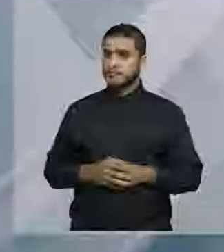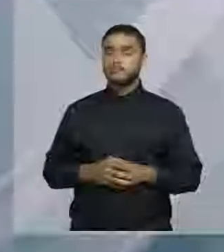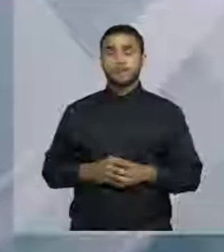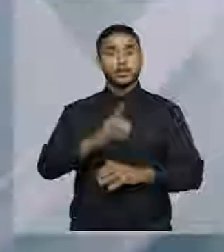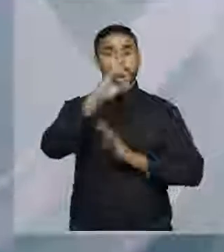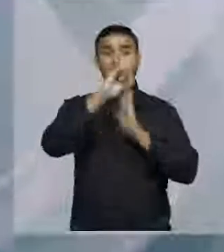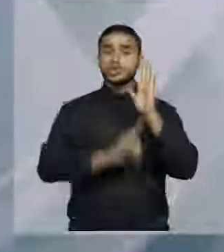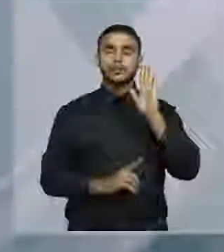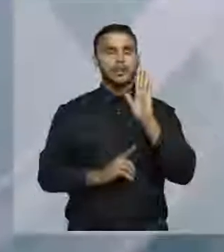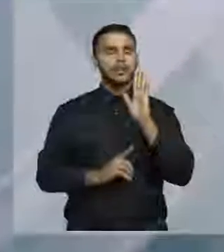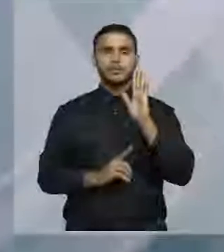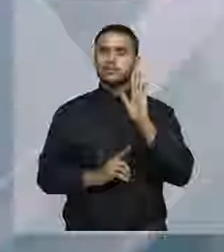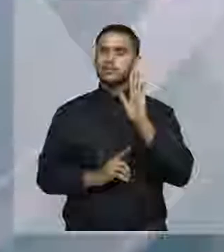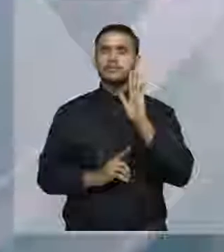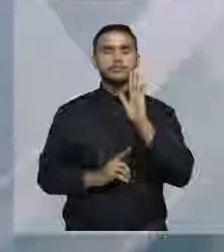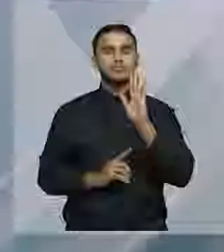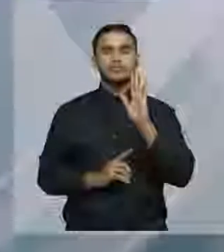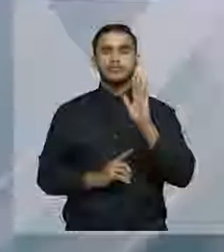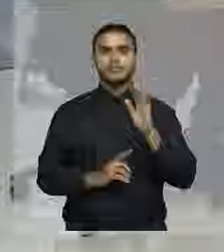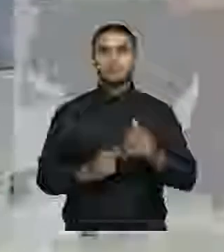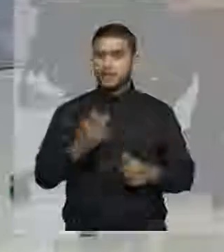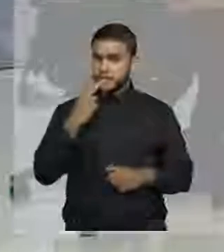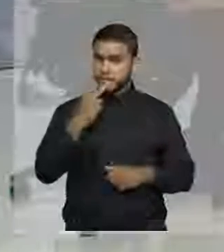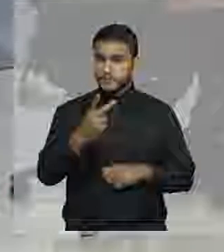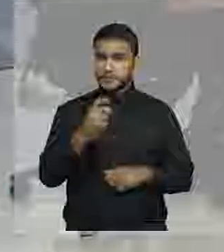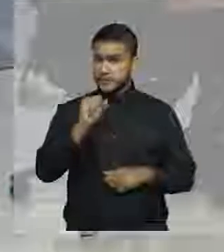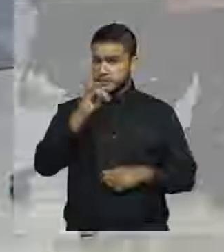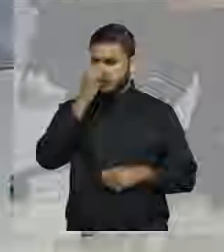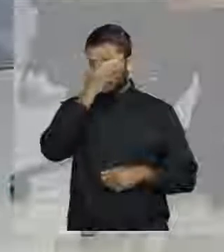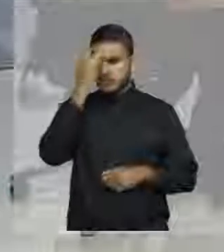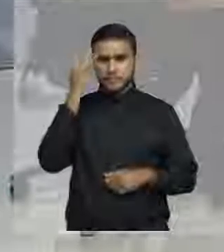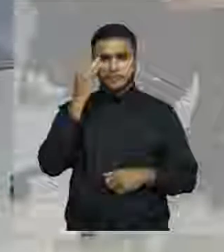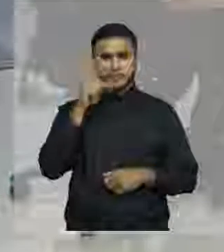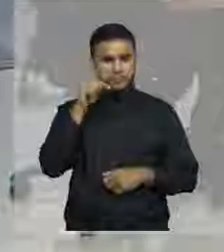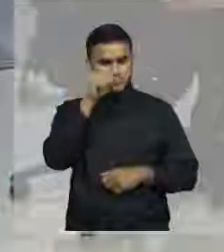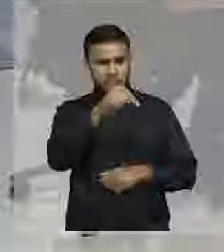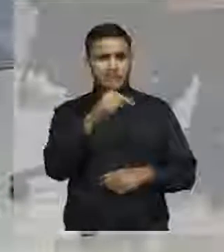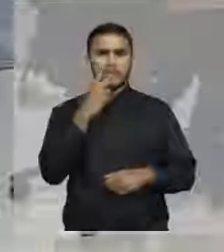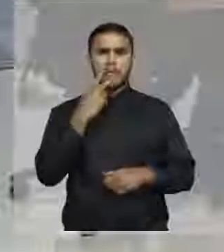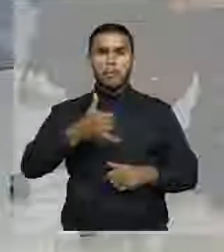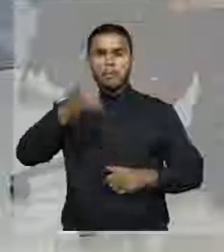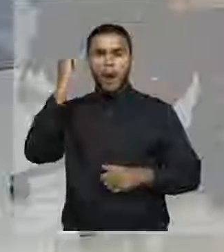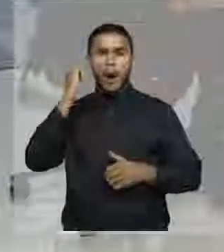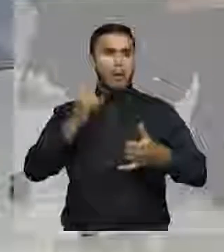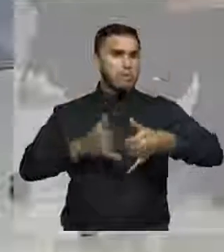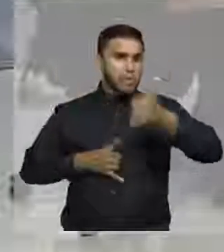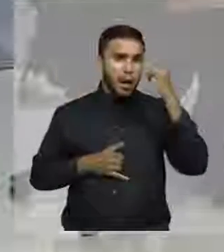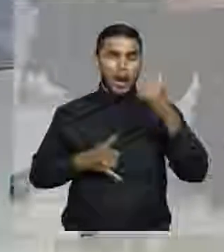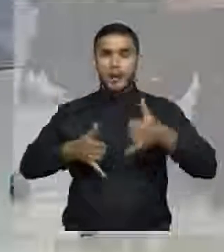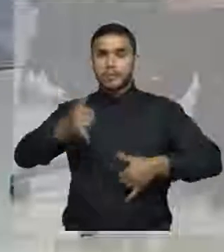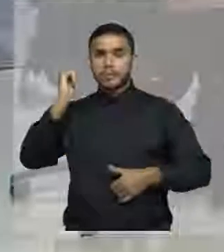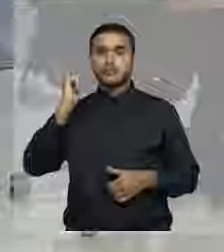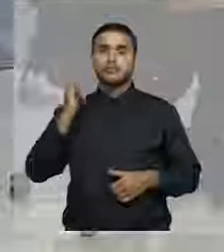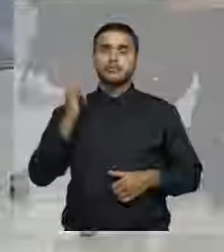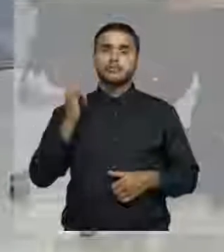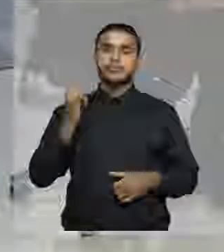ilicitude. Eu acho que quem enfrenta pessoas que estão fazendo disparo em via pública ou estão ostentando arma